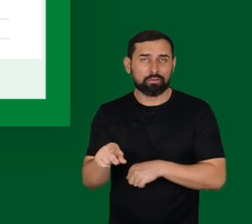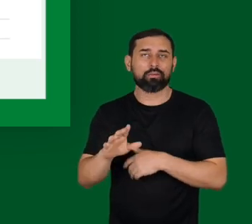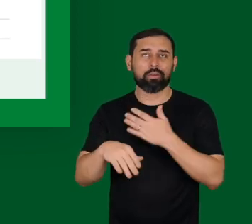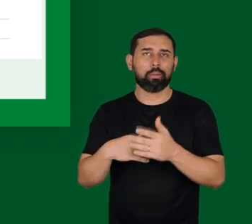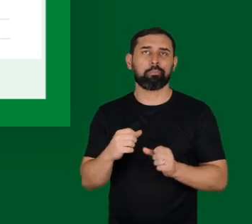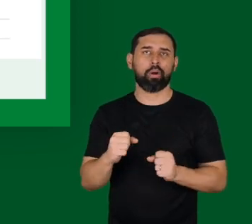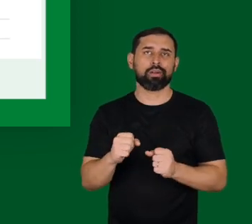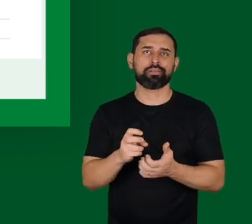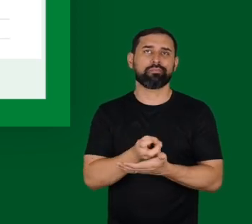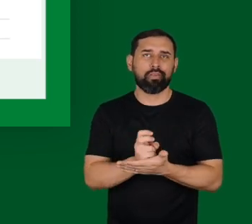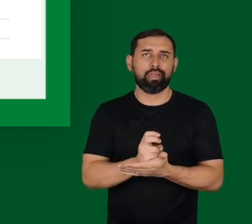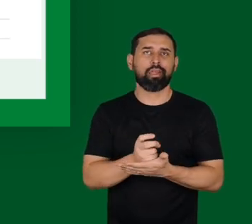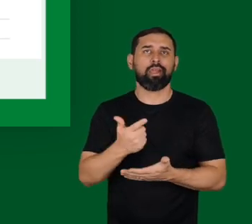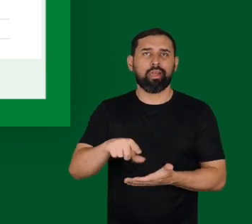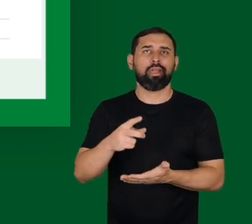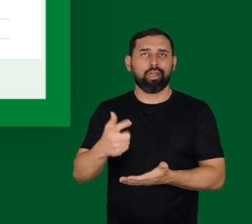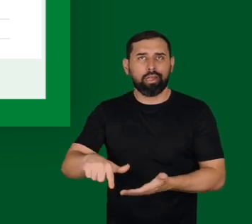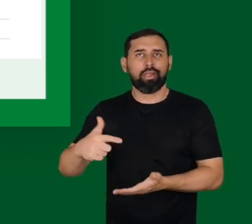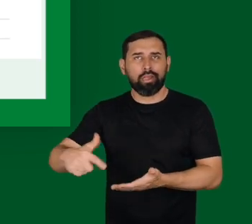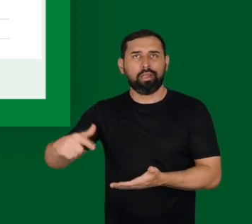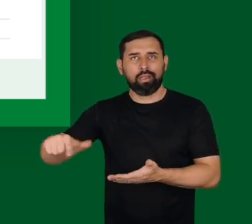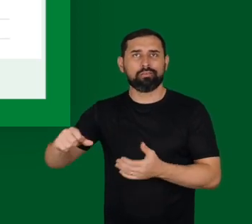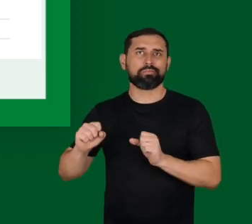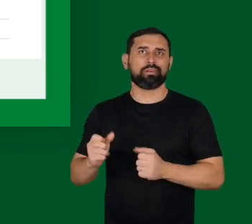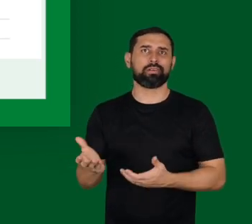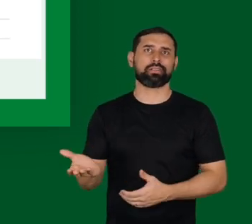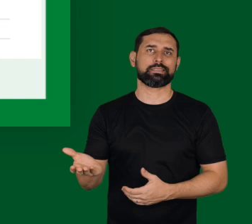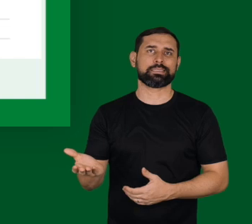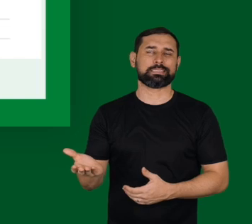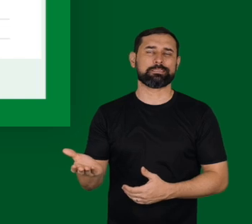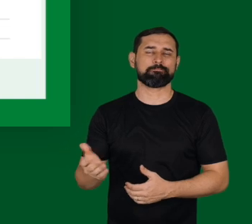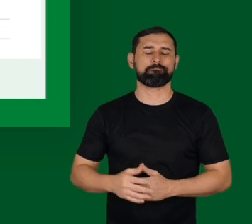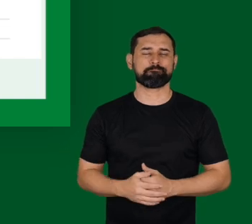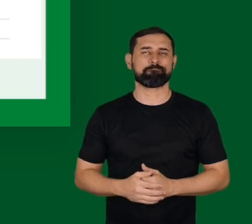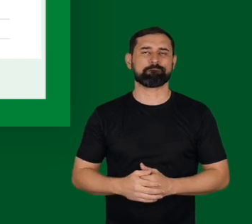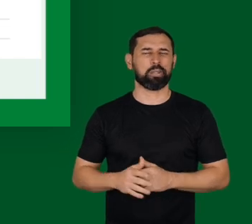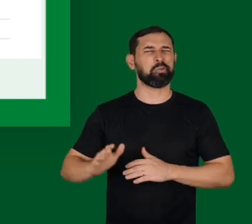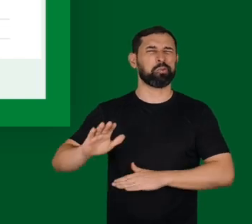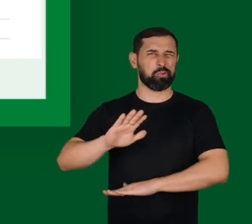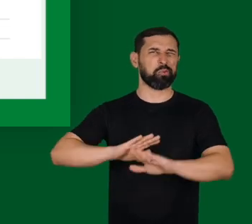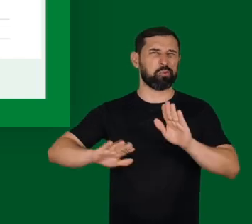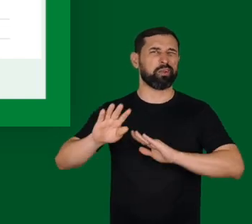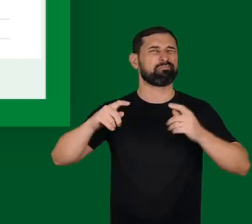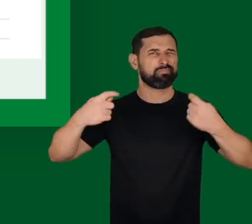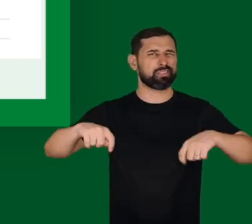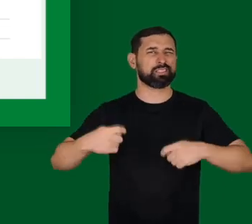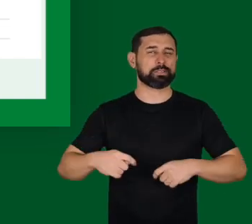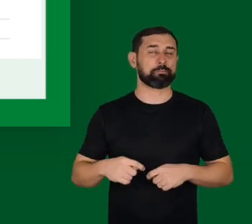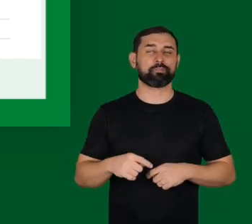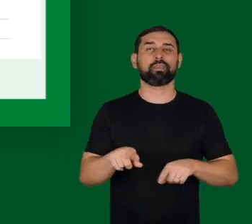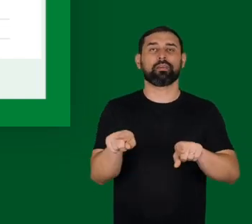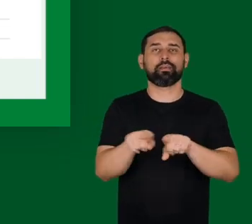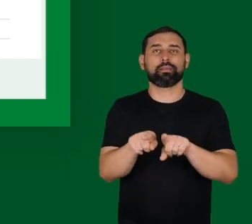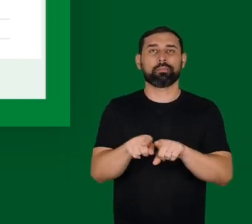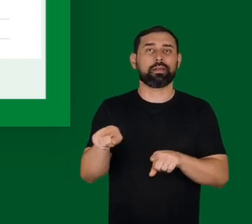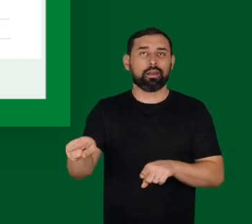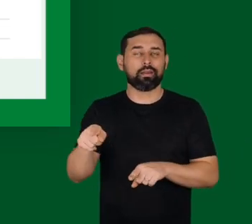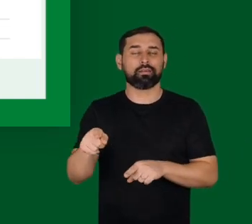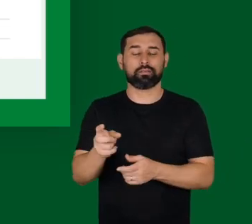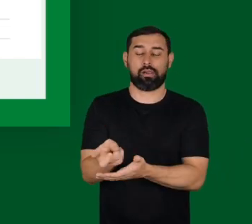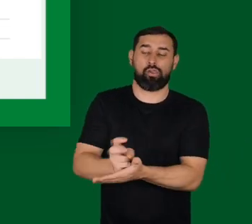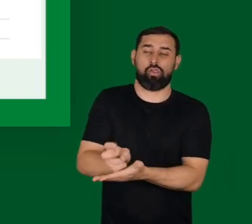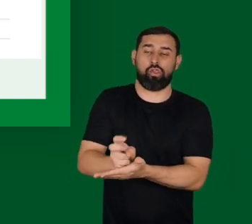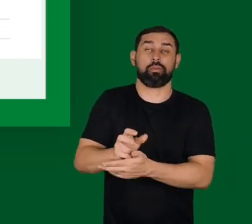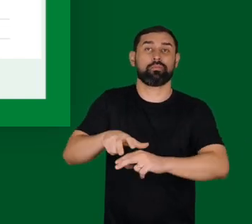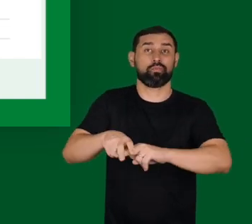5 minutos, se ele durar mais do que isso, está acima de 30, ele é um quadro mais grave, vai levar a